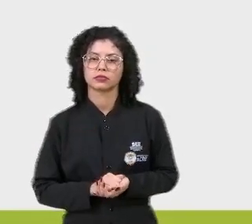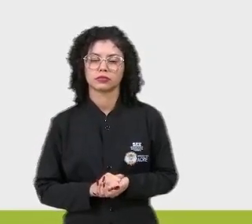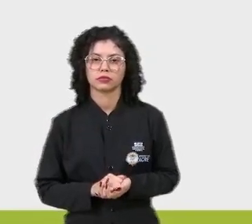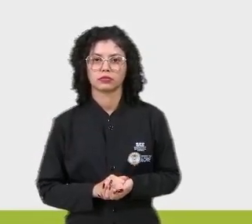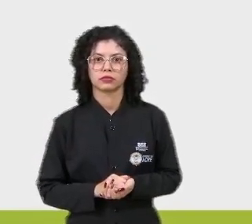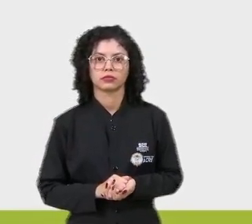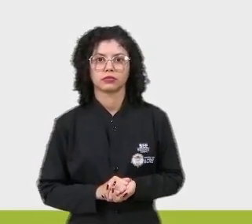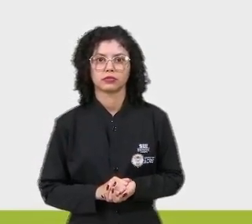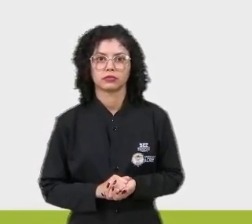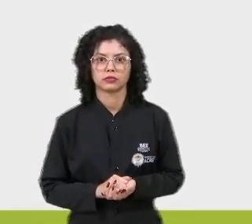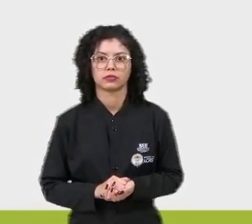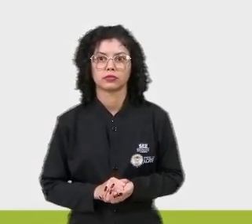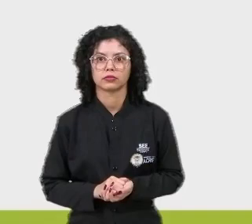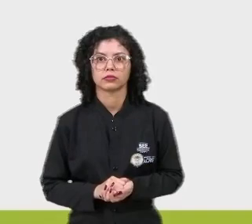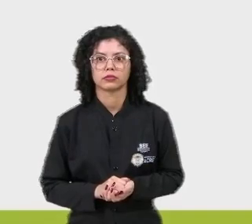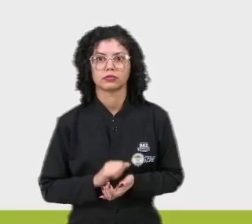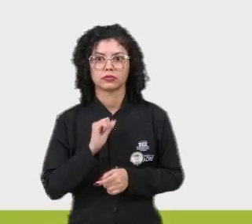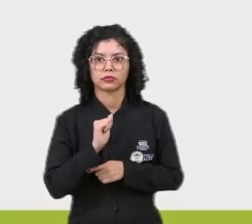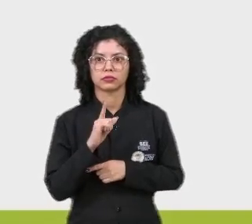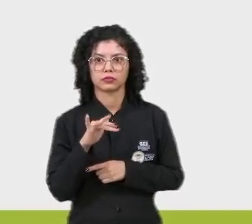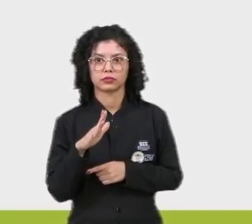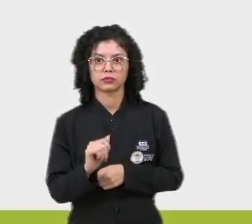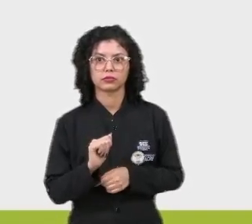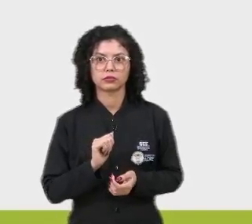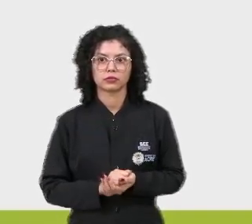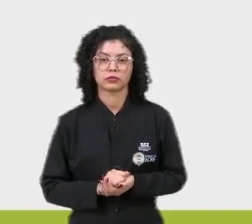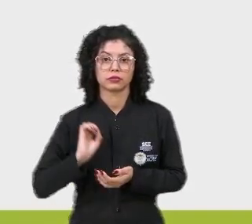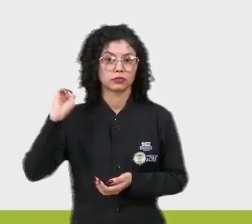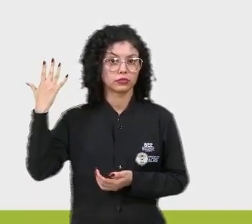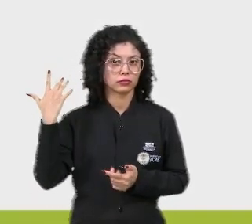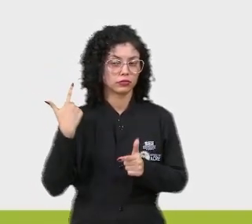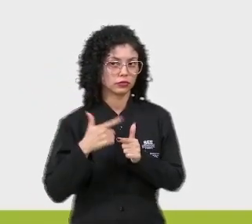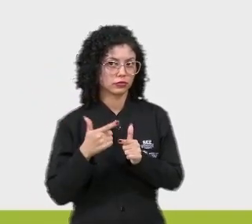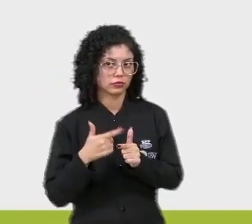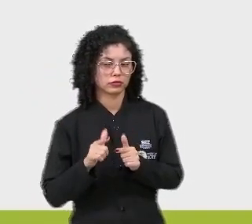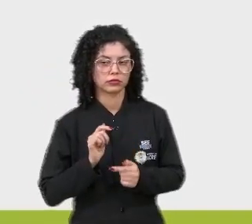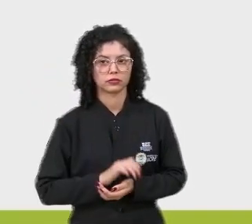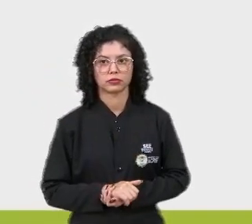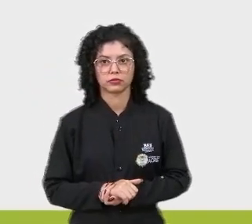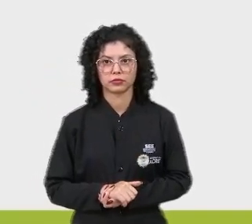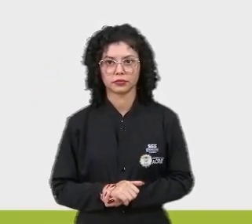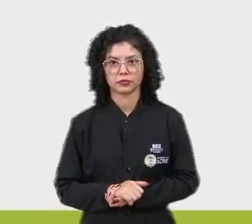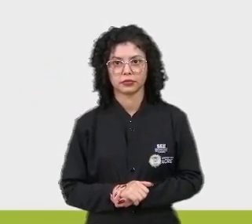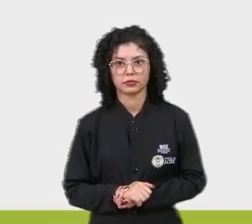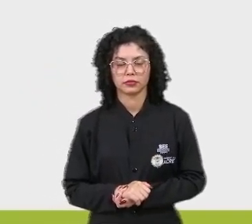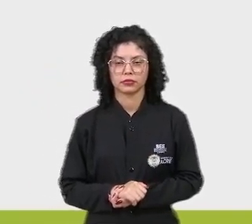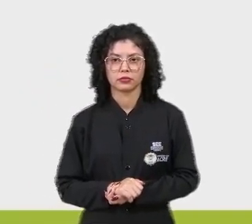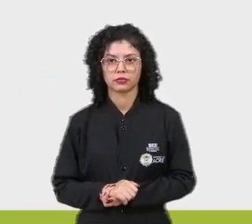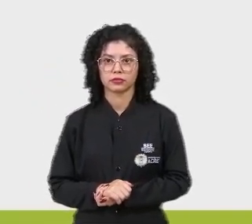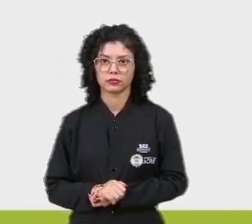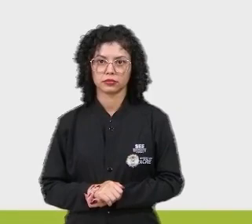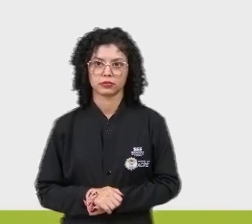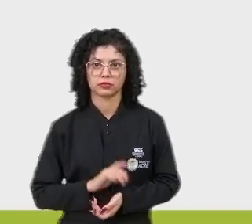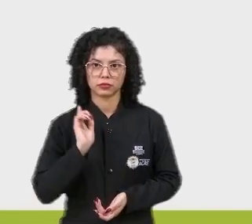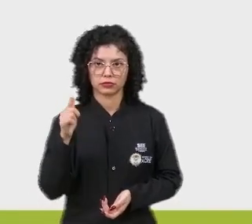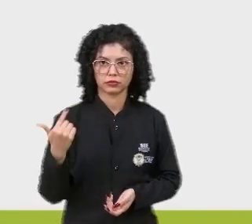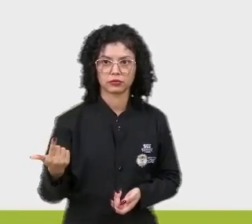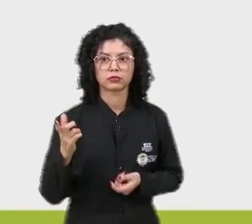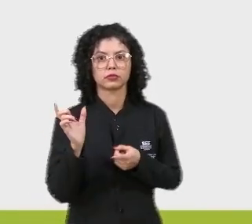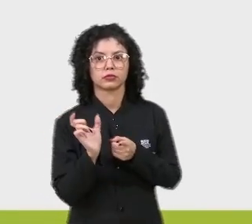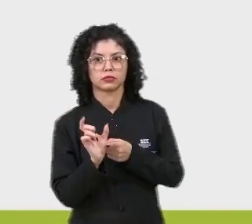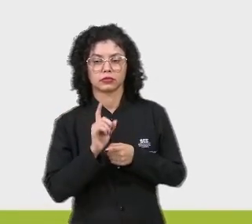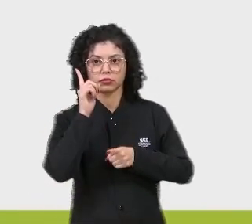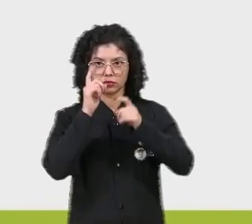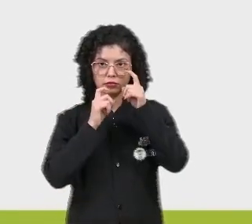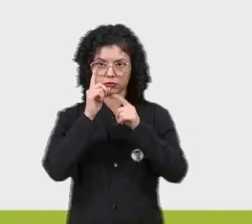necessid de adesão à causa dos refugiados quando nós tem uma outra palavra uma outra